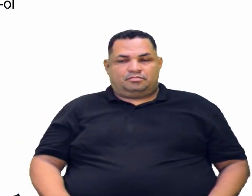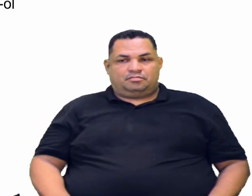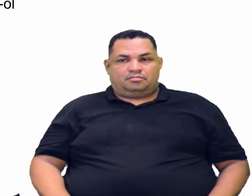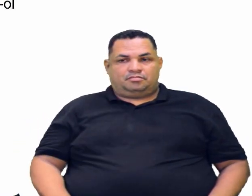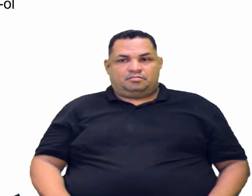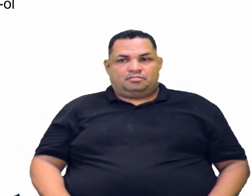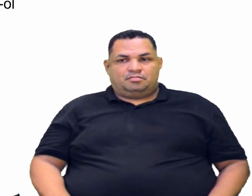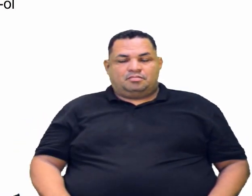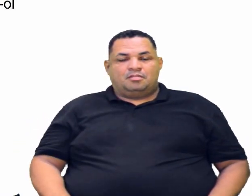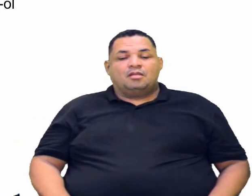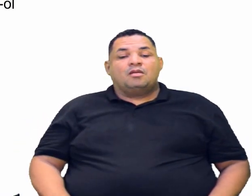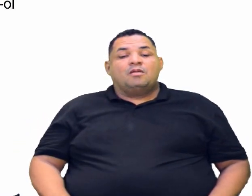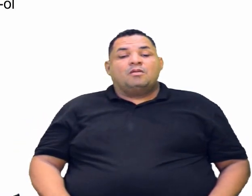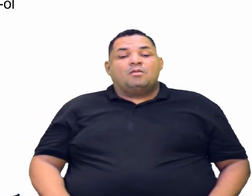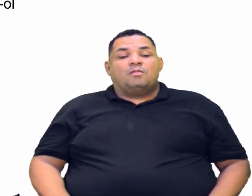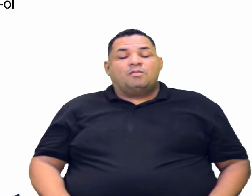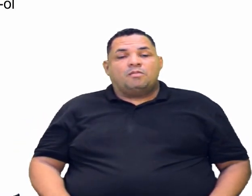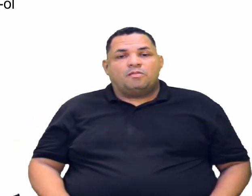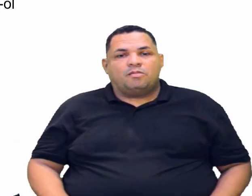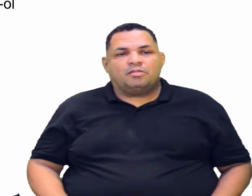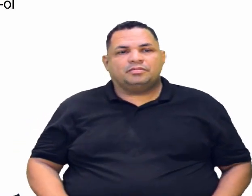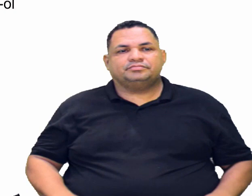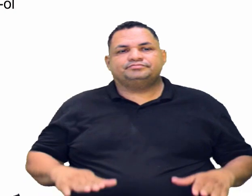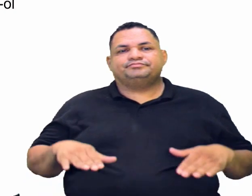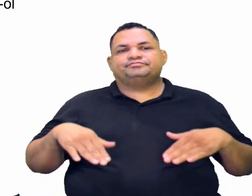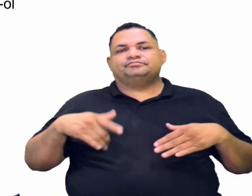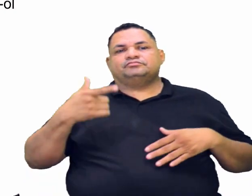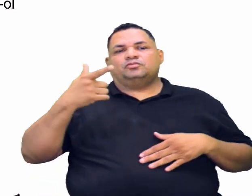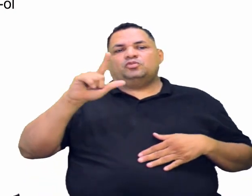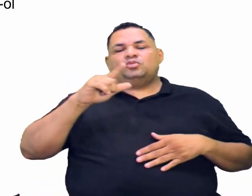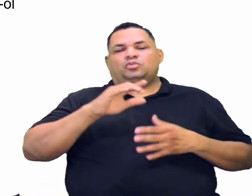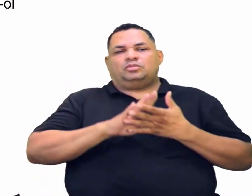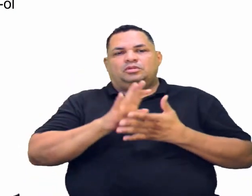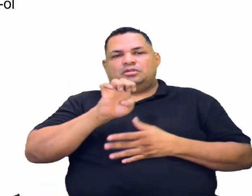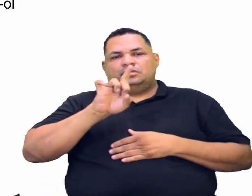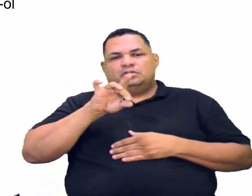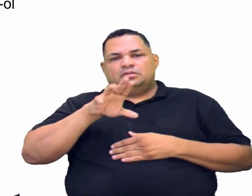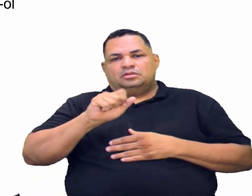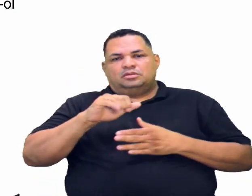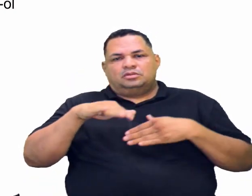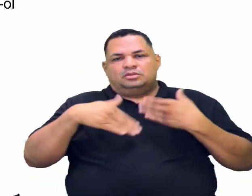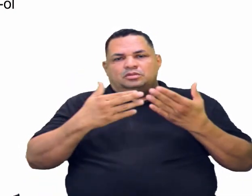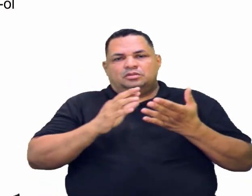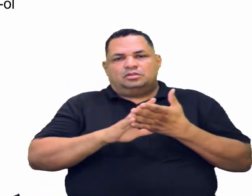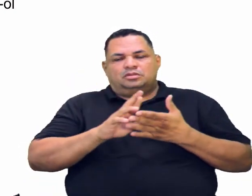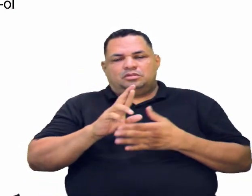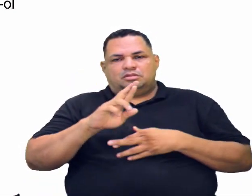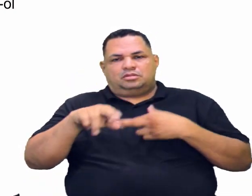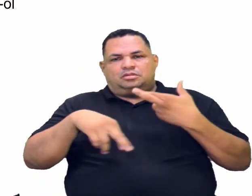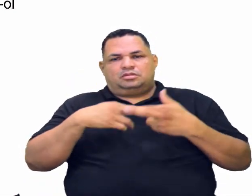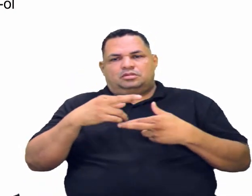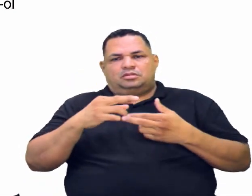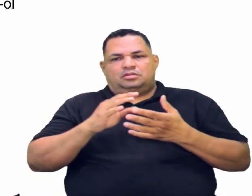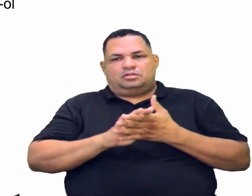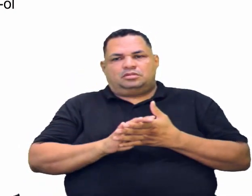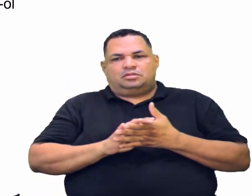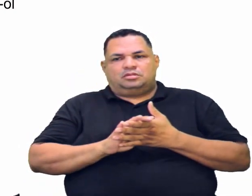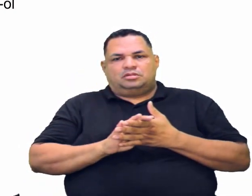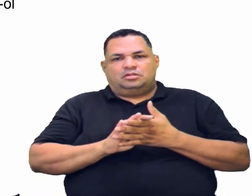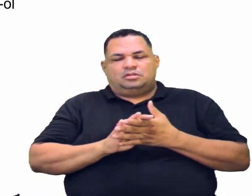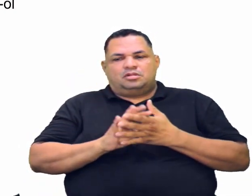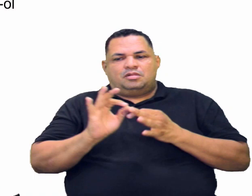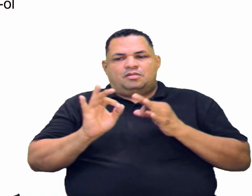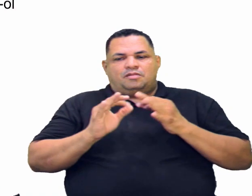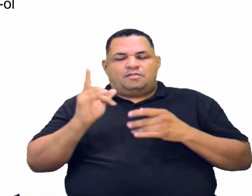Outros aldeídos, quando reagem com os nossos compostos de Grignard, eles formam um álcool secundário.